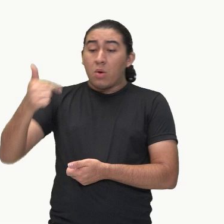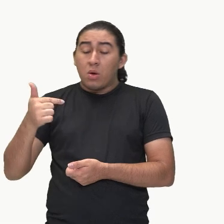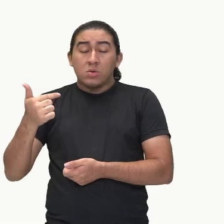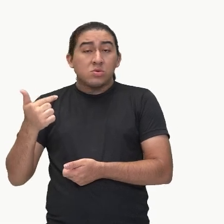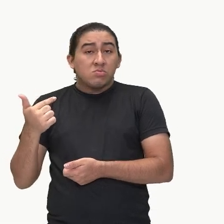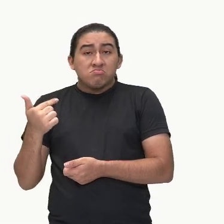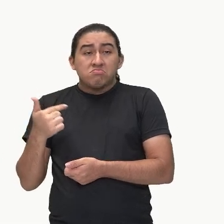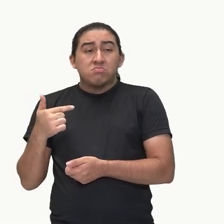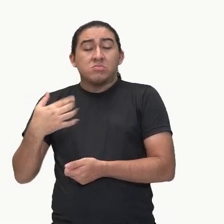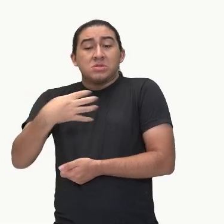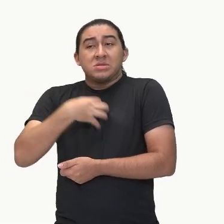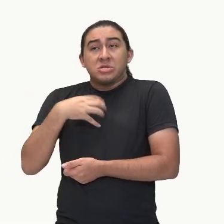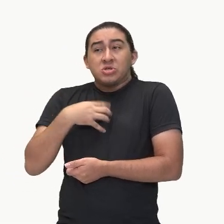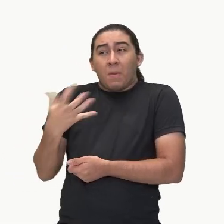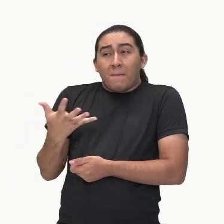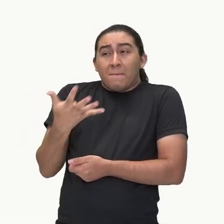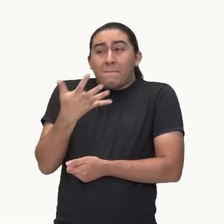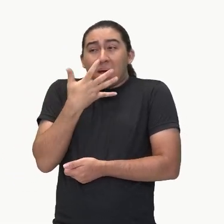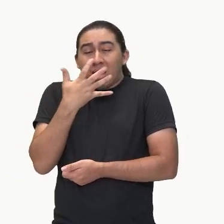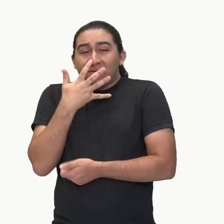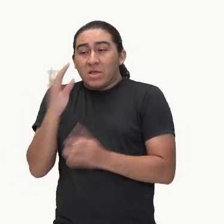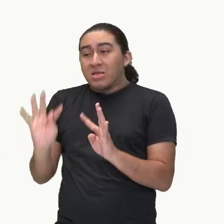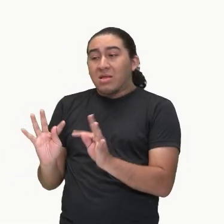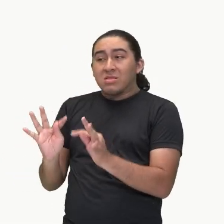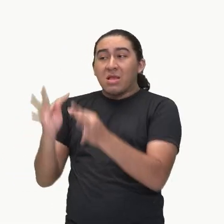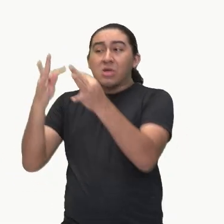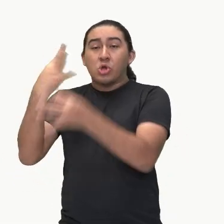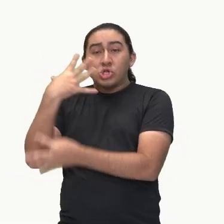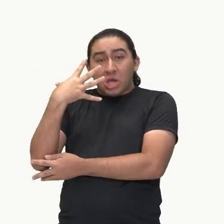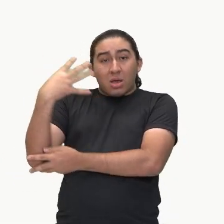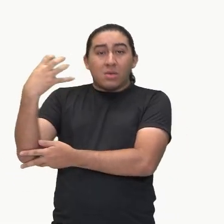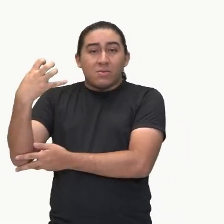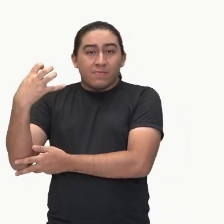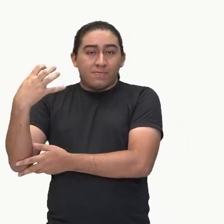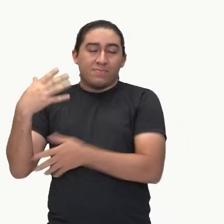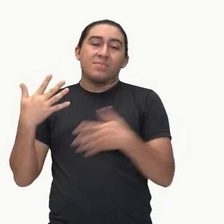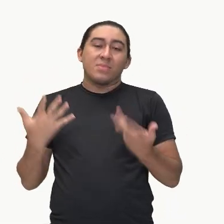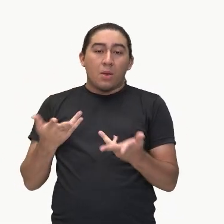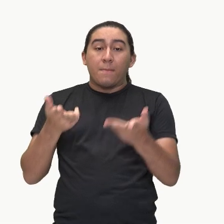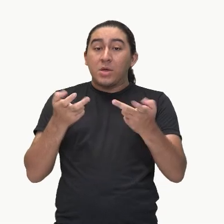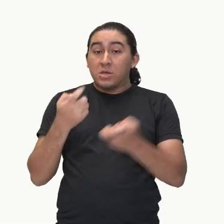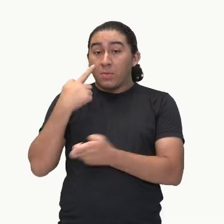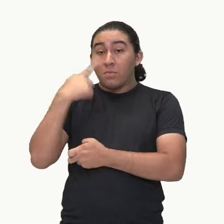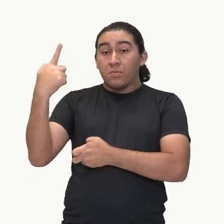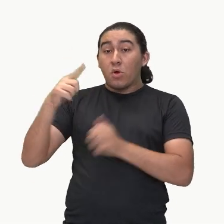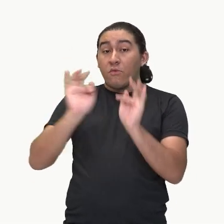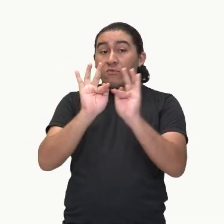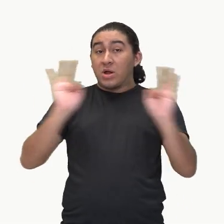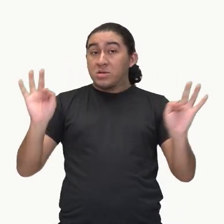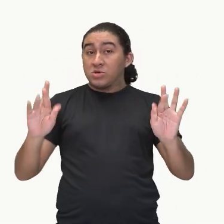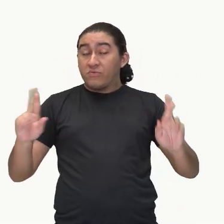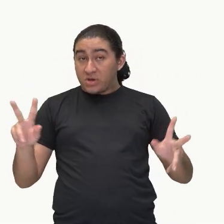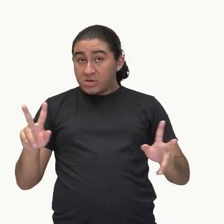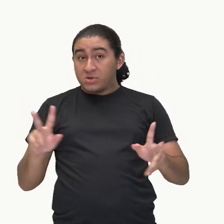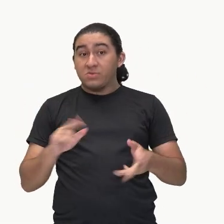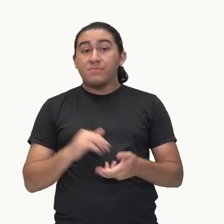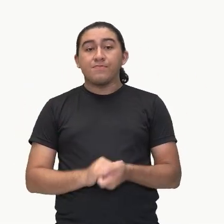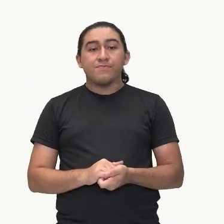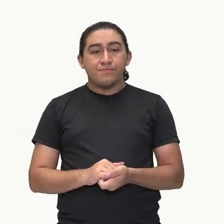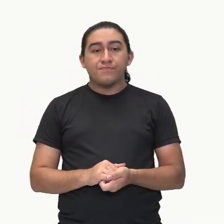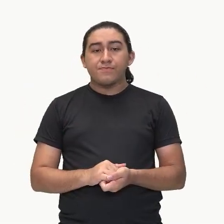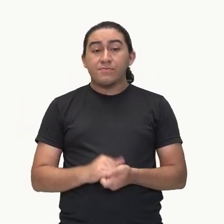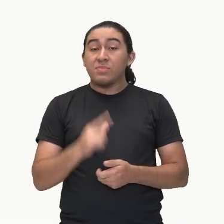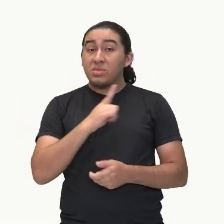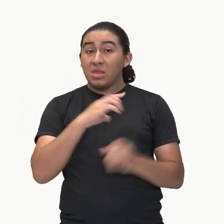inteiramente maravilhada pela tecnologia. Então, olha aqui já é um pouco diferente. Este caso aqui, eu tenho